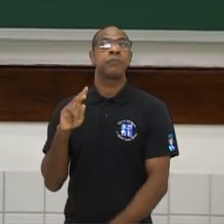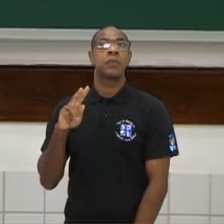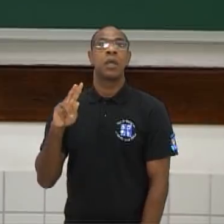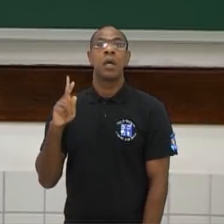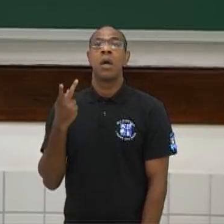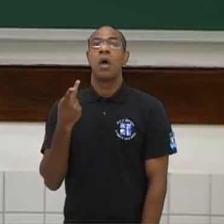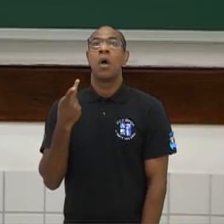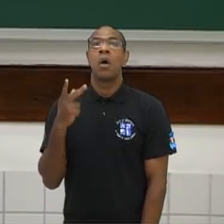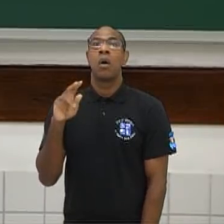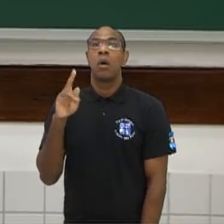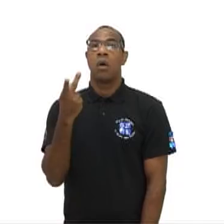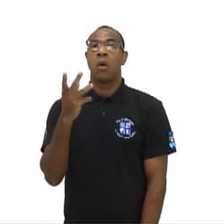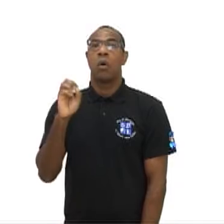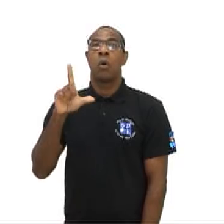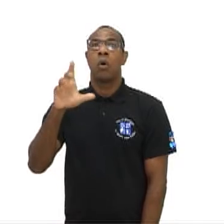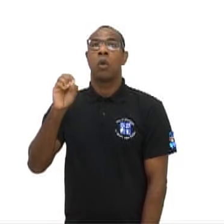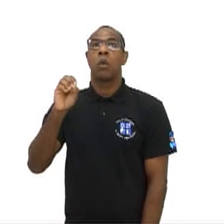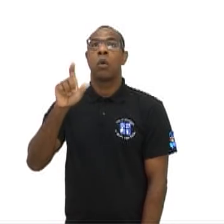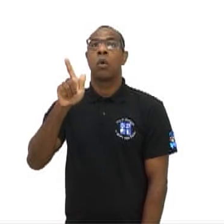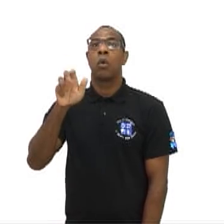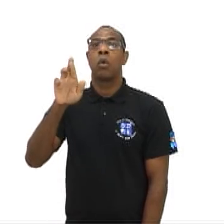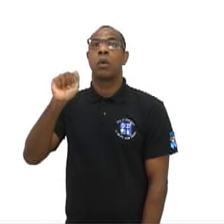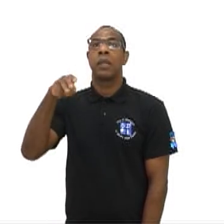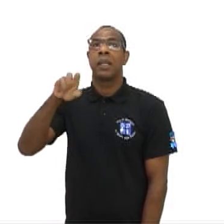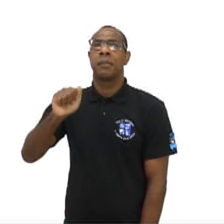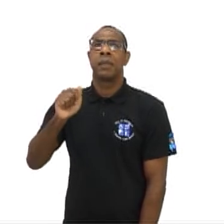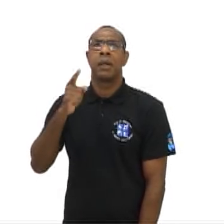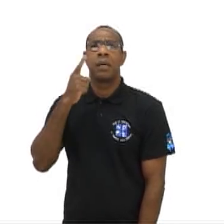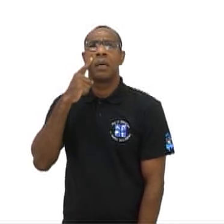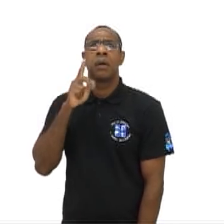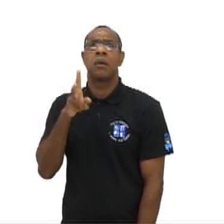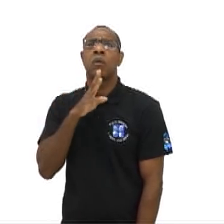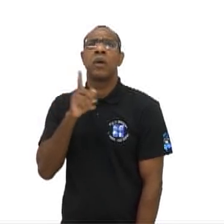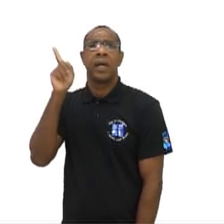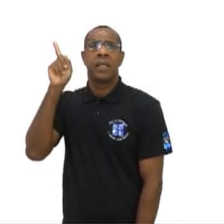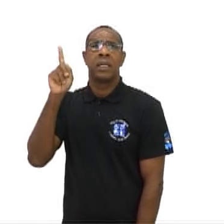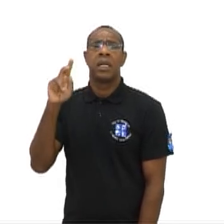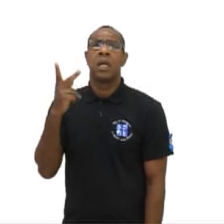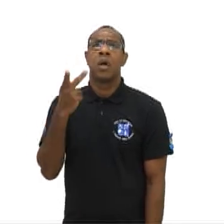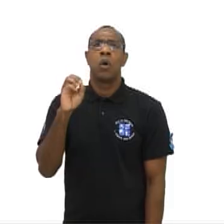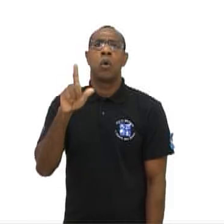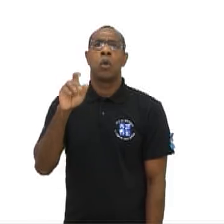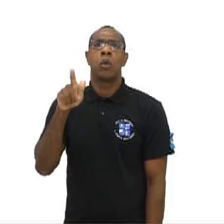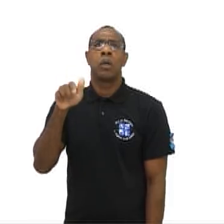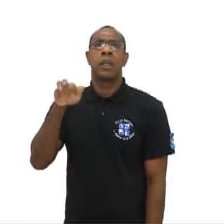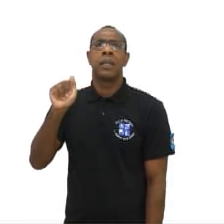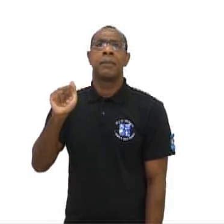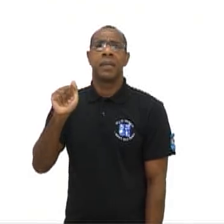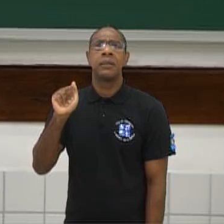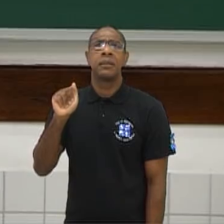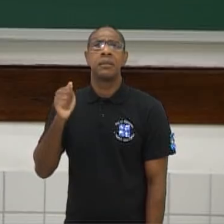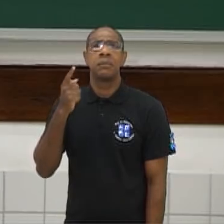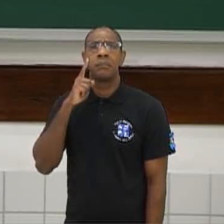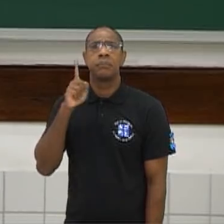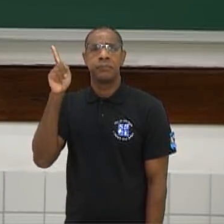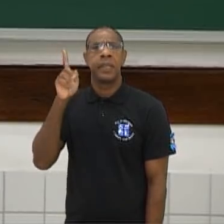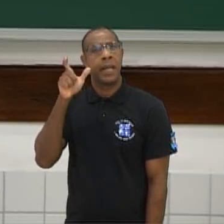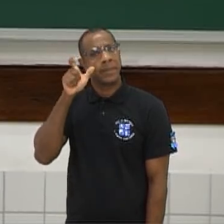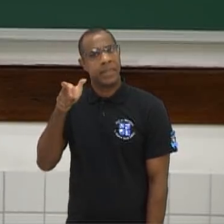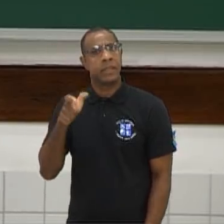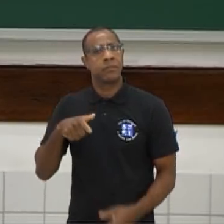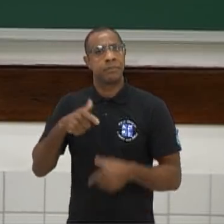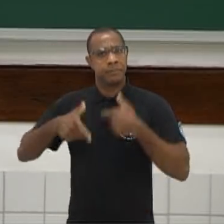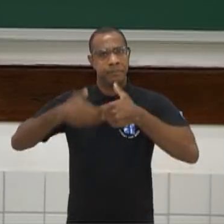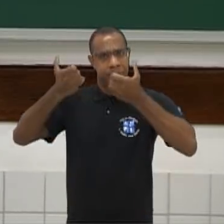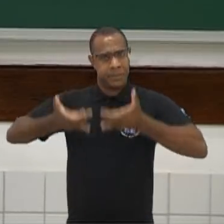conceito é o conceito de holograma. Não sei se vocês já viram a ideia de holograma, mas o conceito é bem interessante para a gente trabalhar. Então, vamos